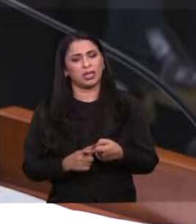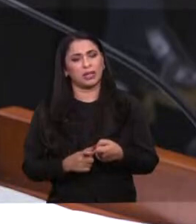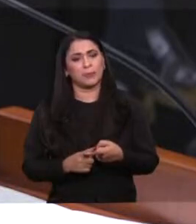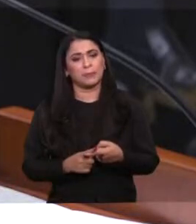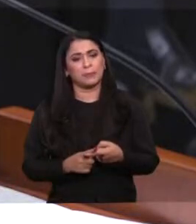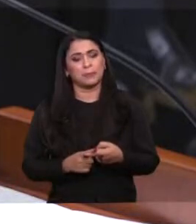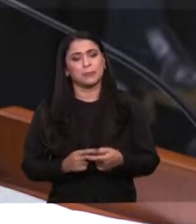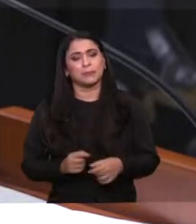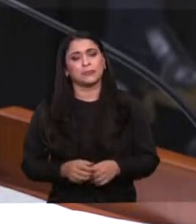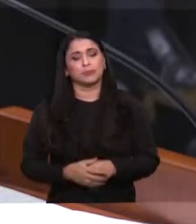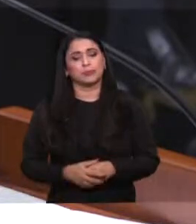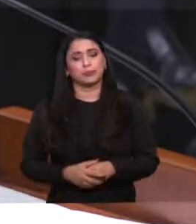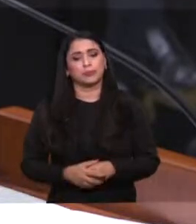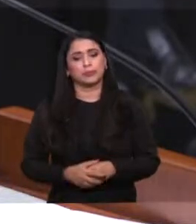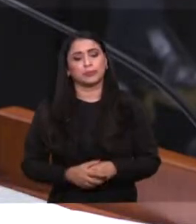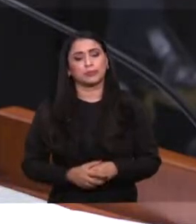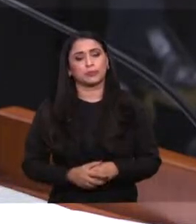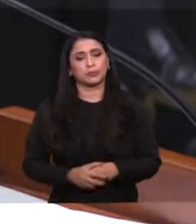retira-se